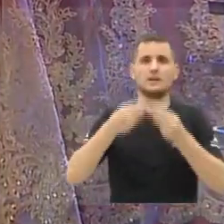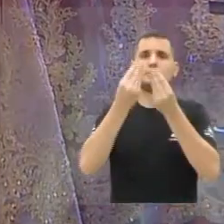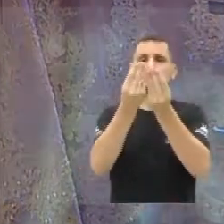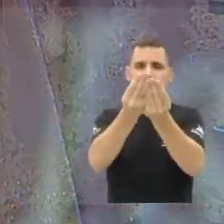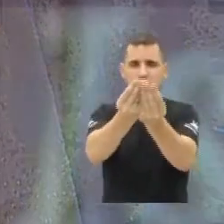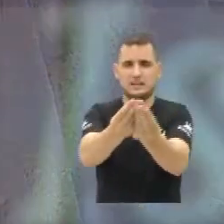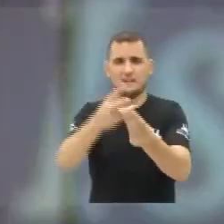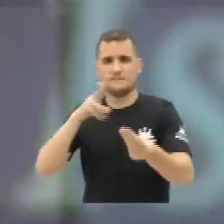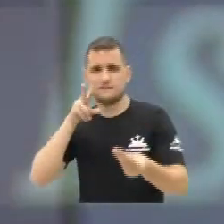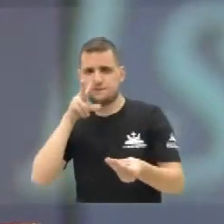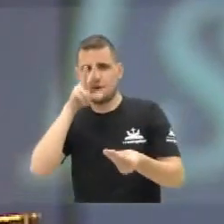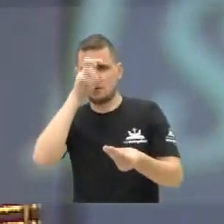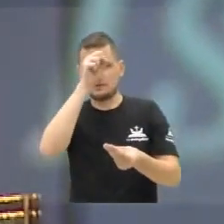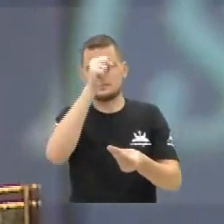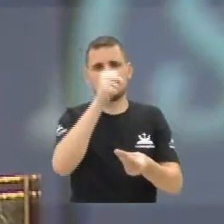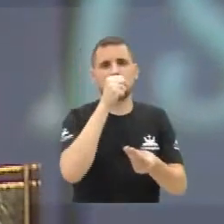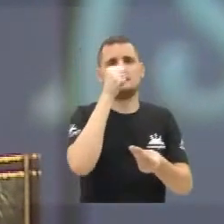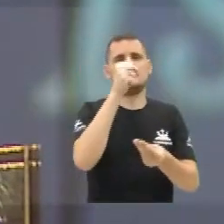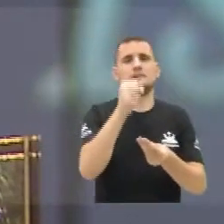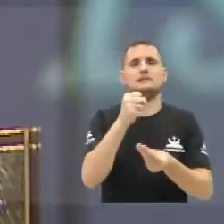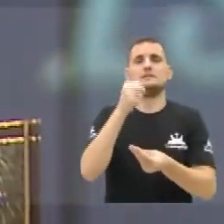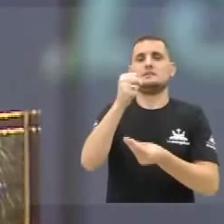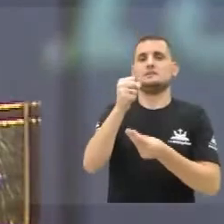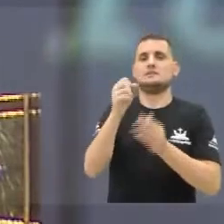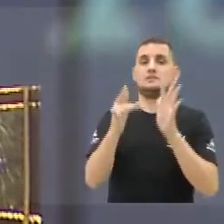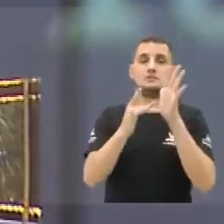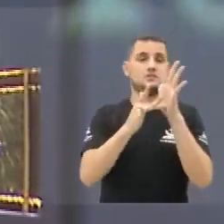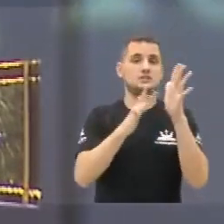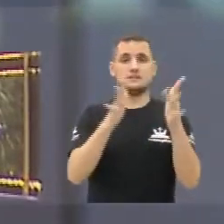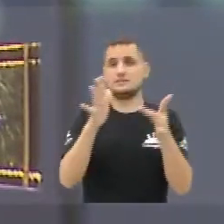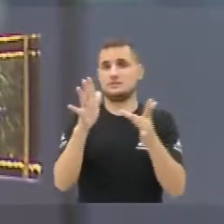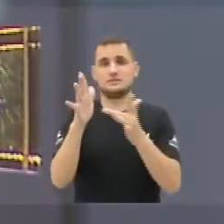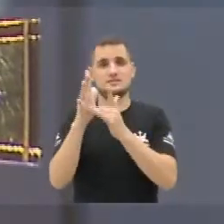restituirei tuas forças e te